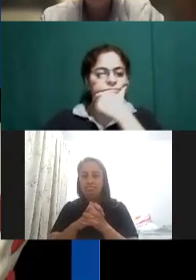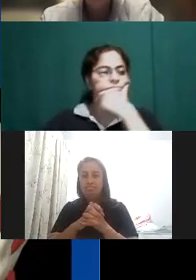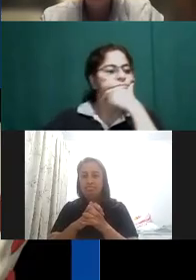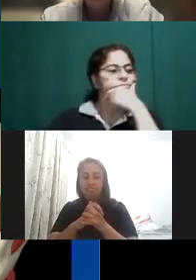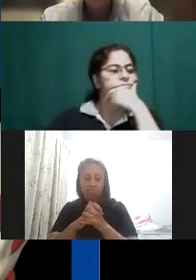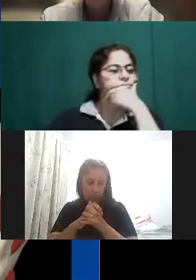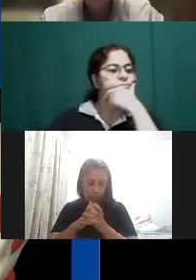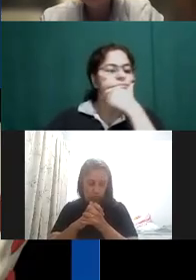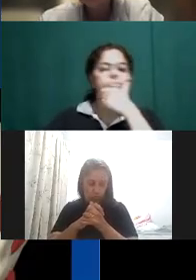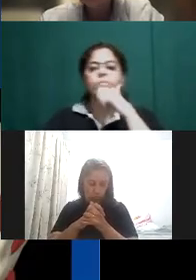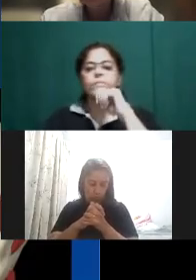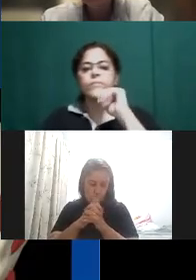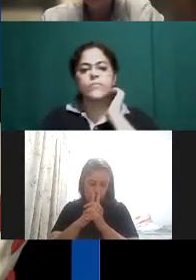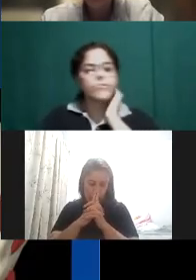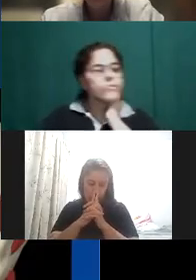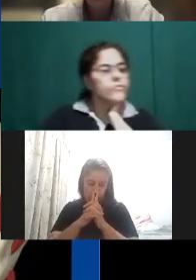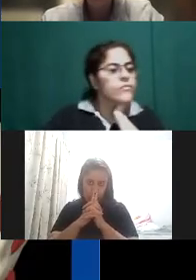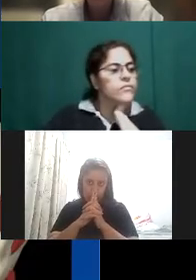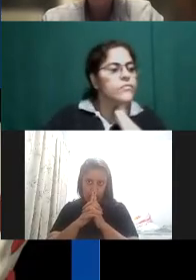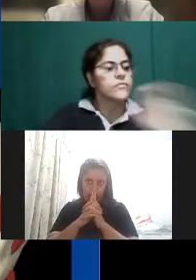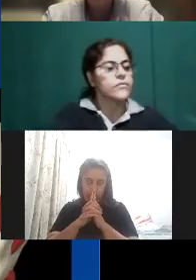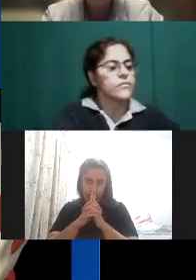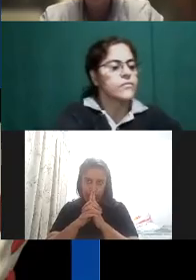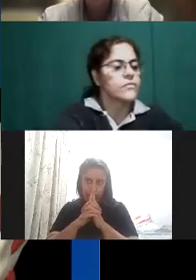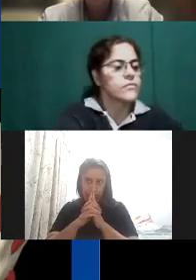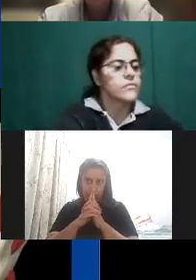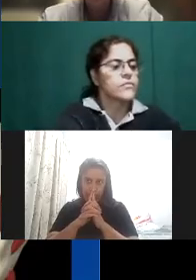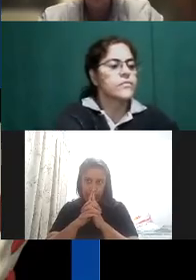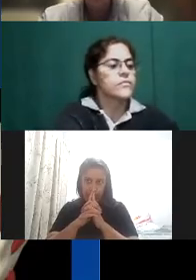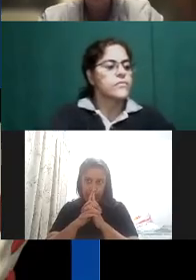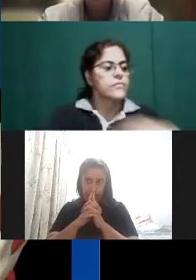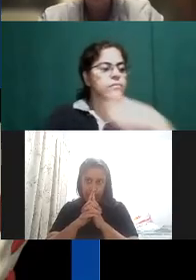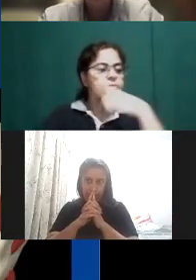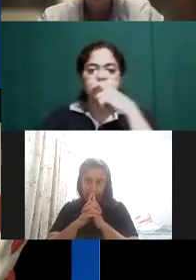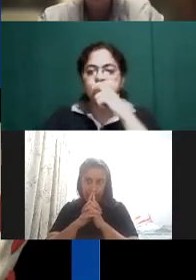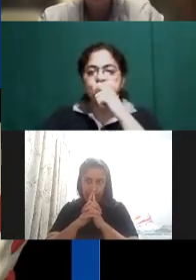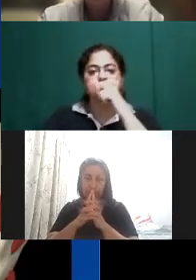Eu vou colocar aqui no nosso grupo de WhatsApp da sala.